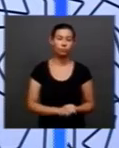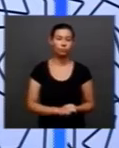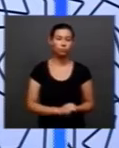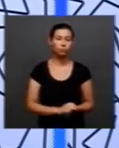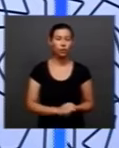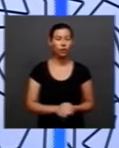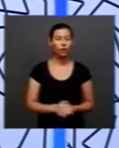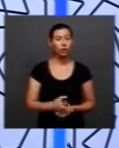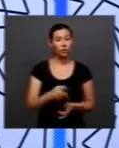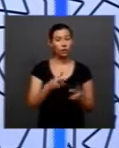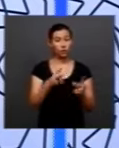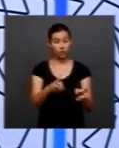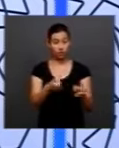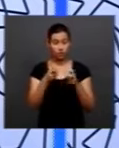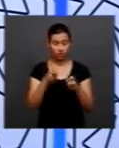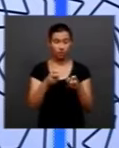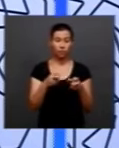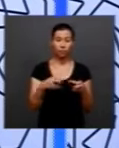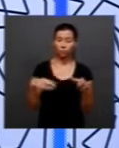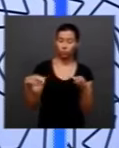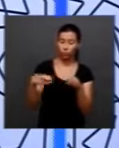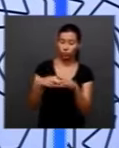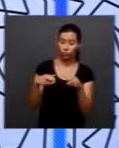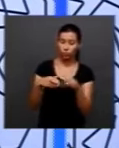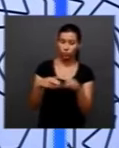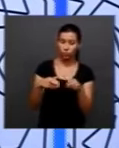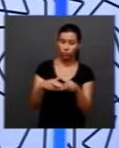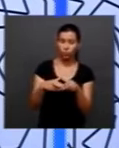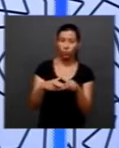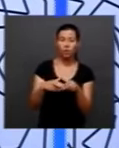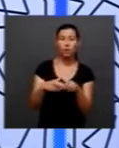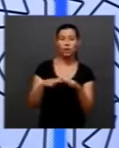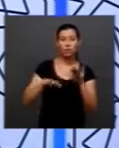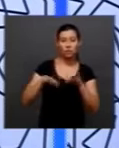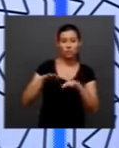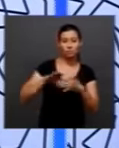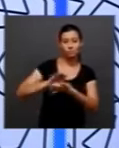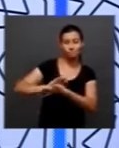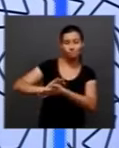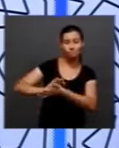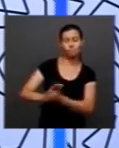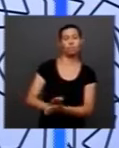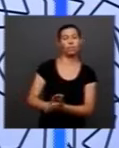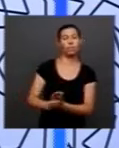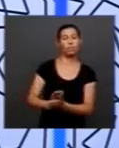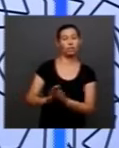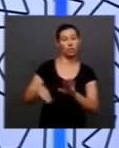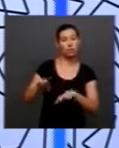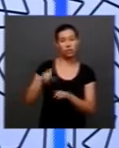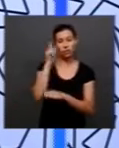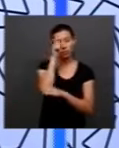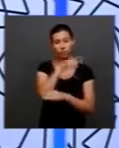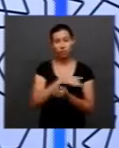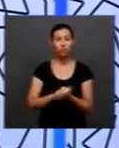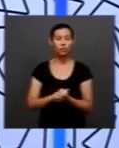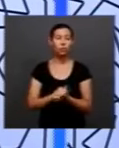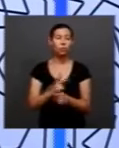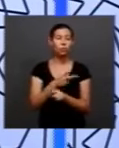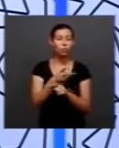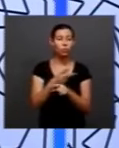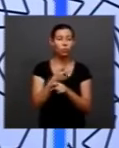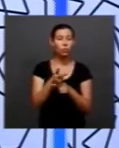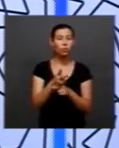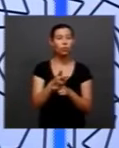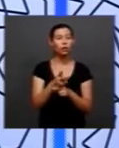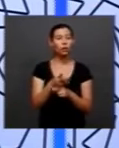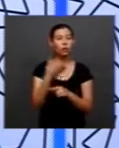população de travestis e transexuais, uma vez que essa população tem uma dificuldade de adentrar o serviço de saúde por um